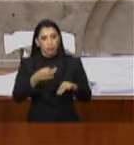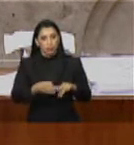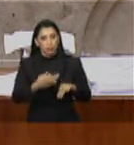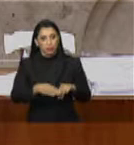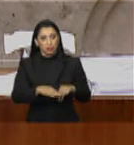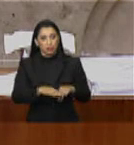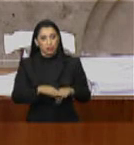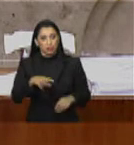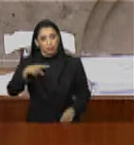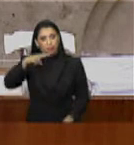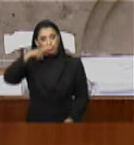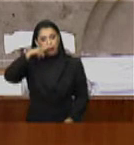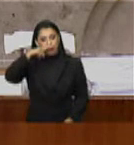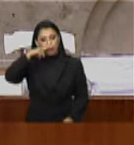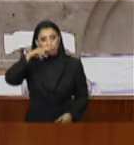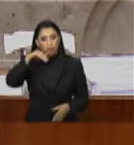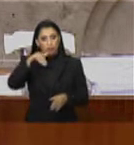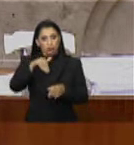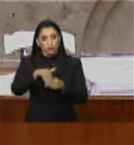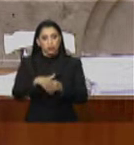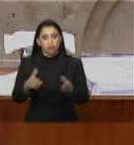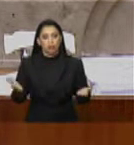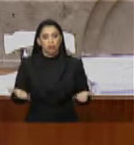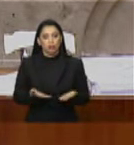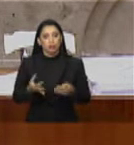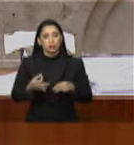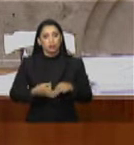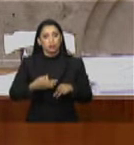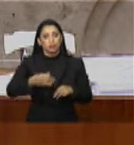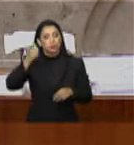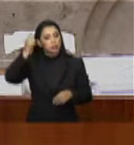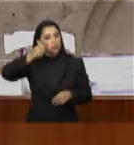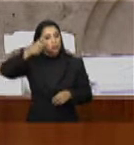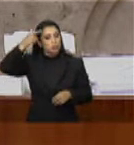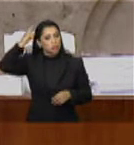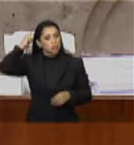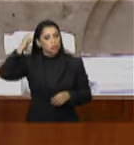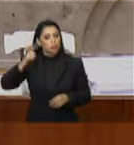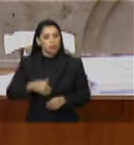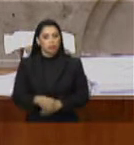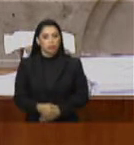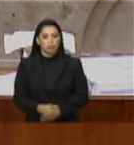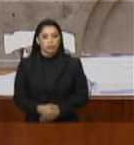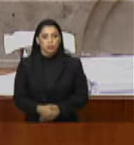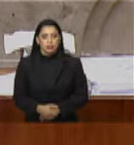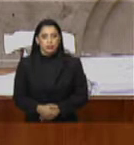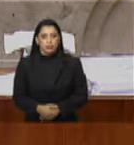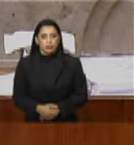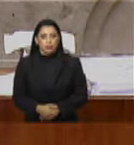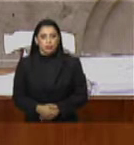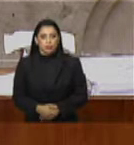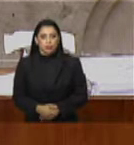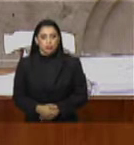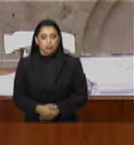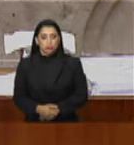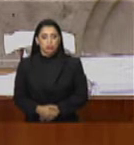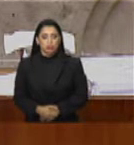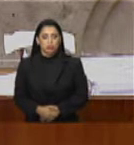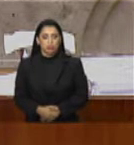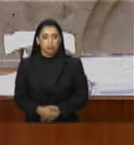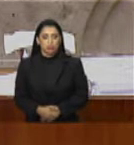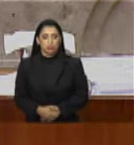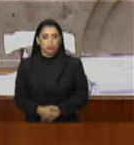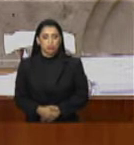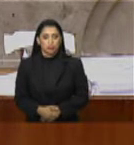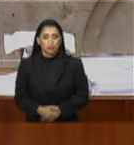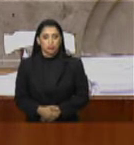escolho o voto do Ministro Alexandre de Moraes quanto ao relatório se está de acordo com o